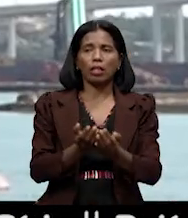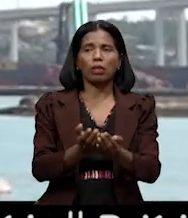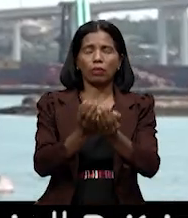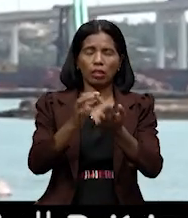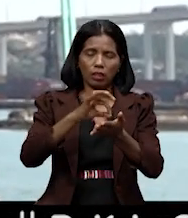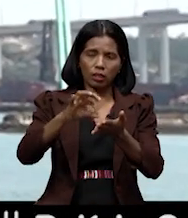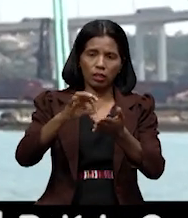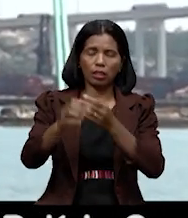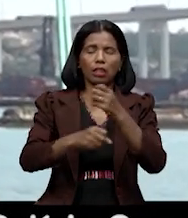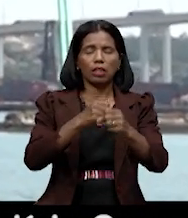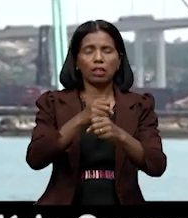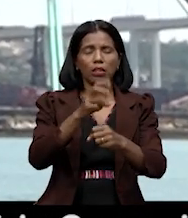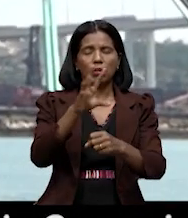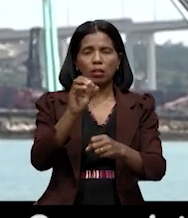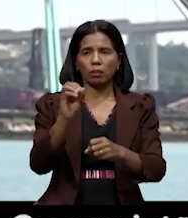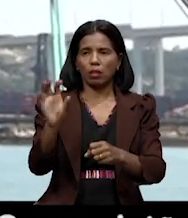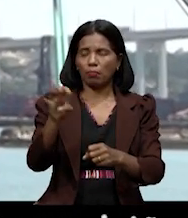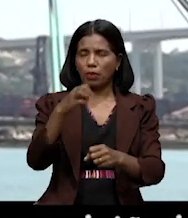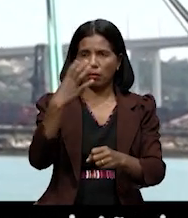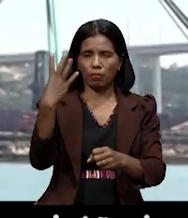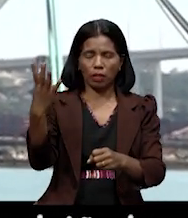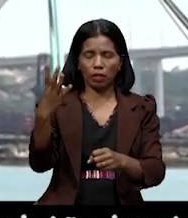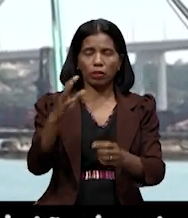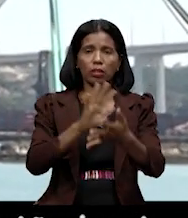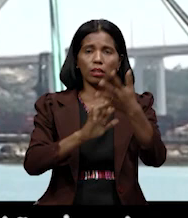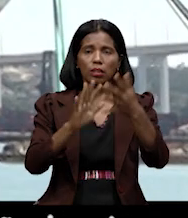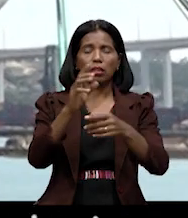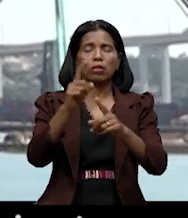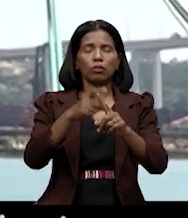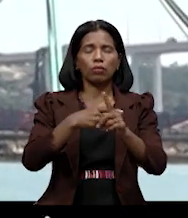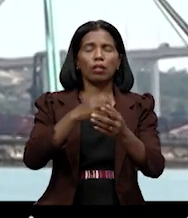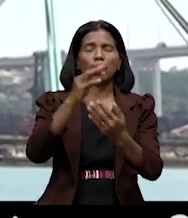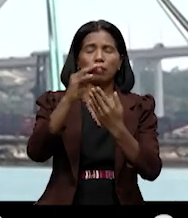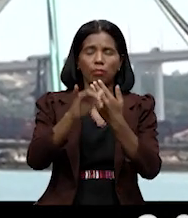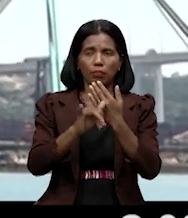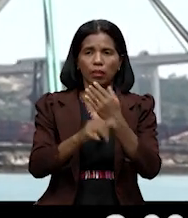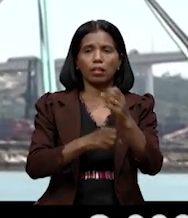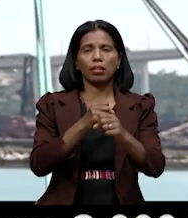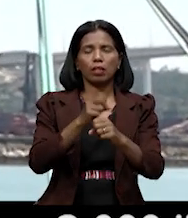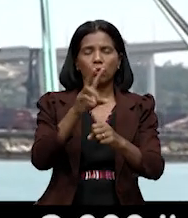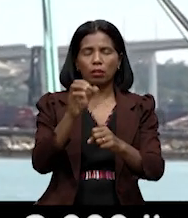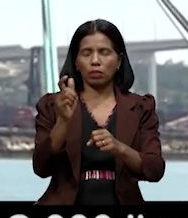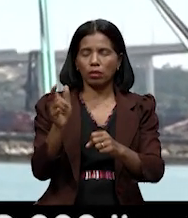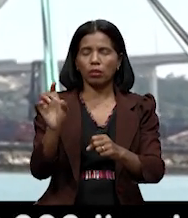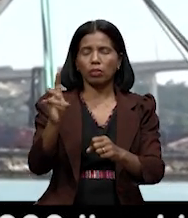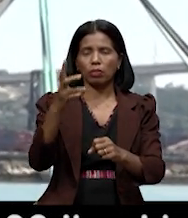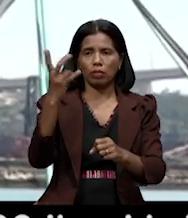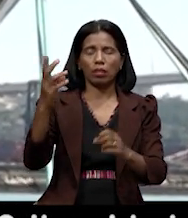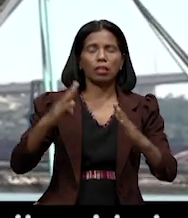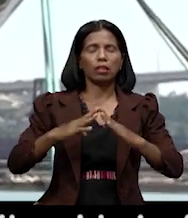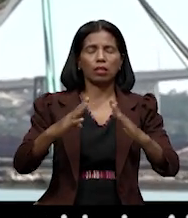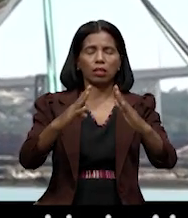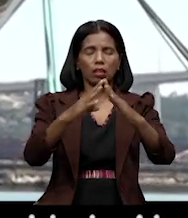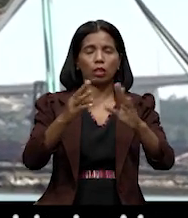e atinan rihun rua sanulo restinhat no inaugura e a fulan maio tinan rihun rua sanulo restinhitu e a cidade Figueira da